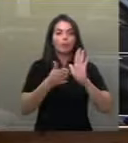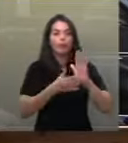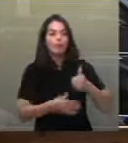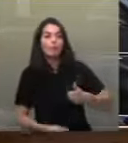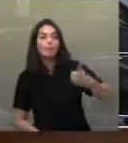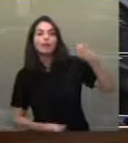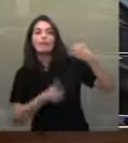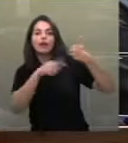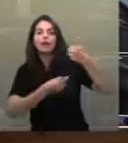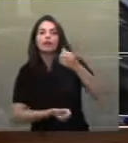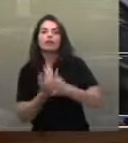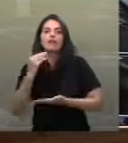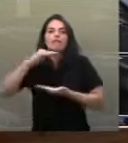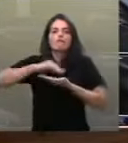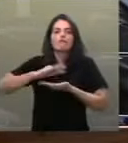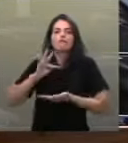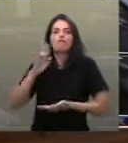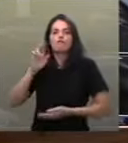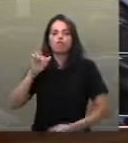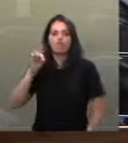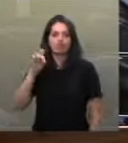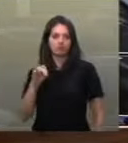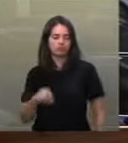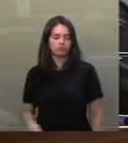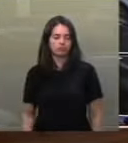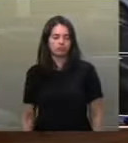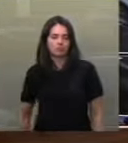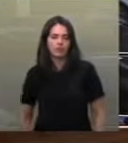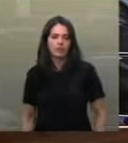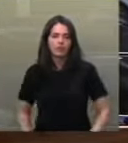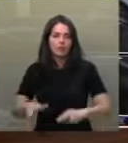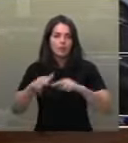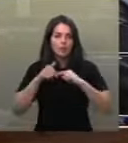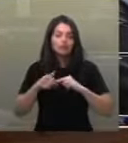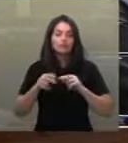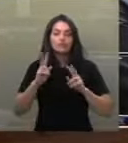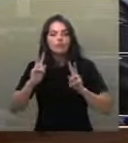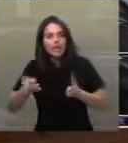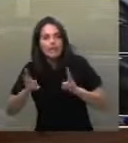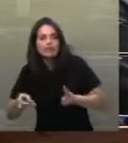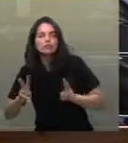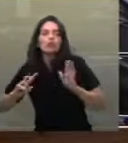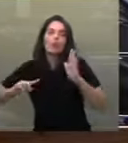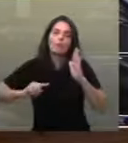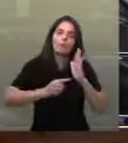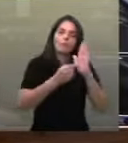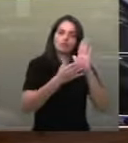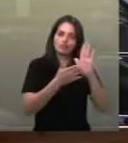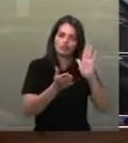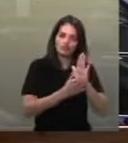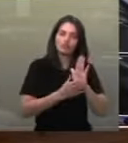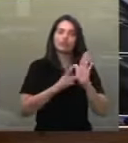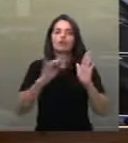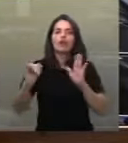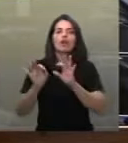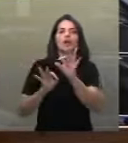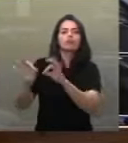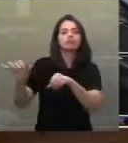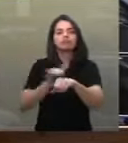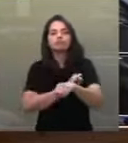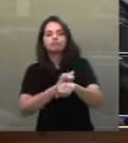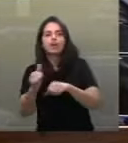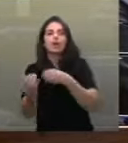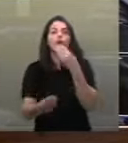criaria o Fundo de Estabilização. Por essa razão, propusemos, mantendo o objetivo da proposta, redesenhar os instrumentos